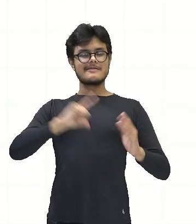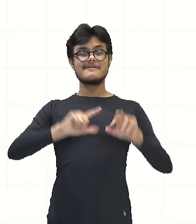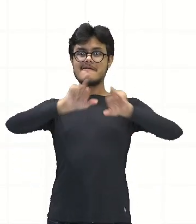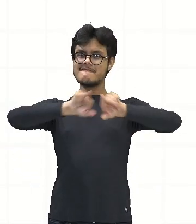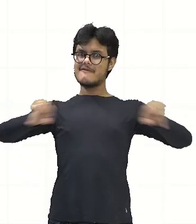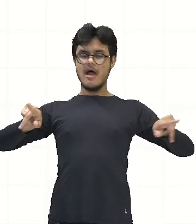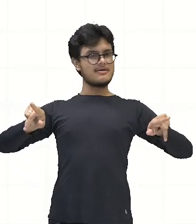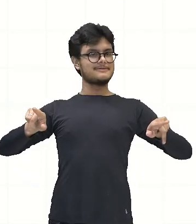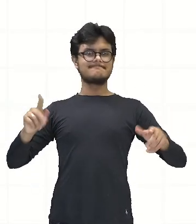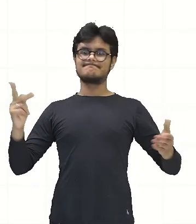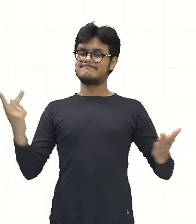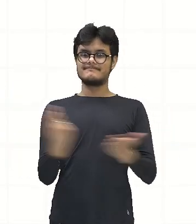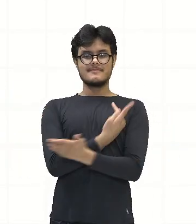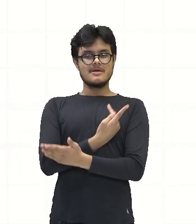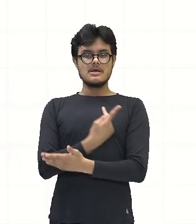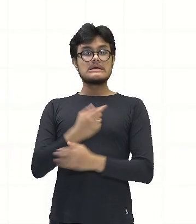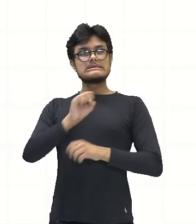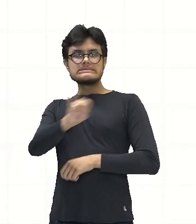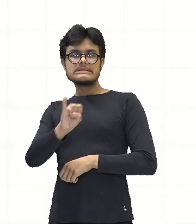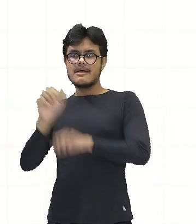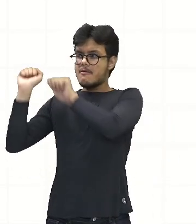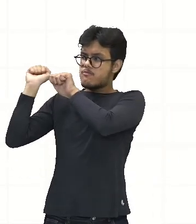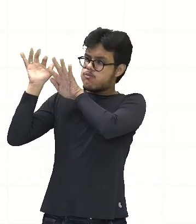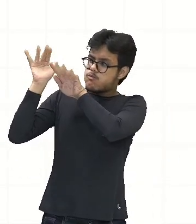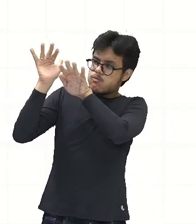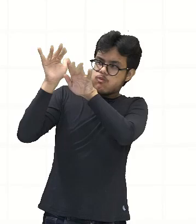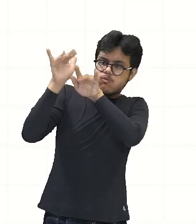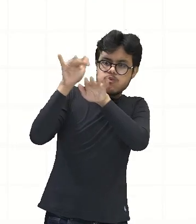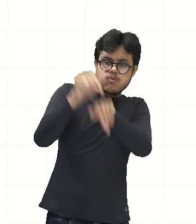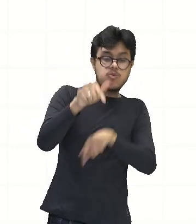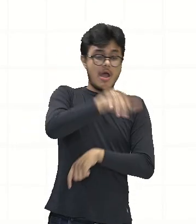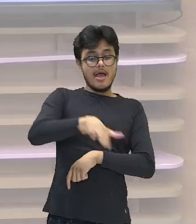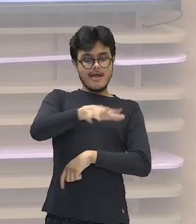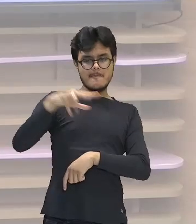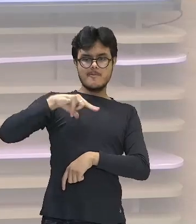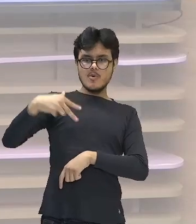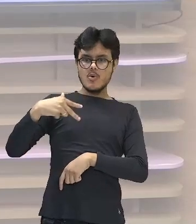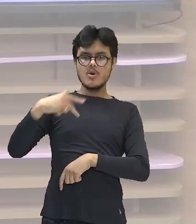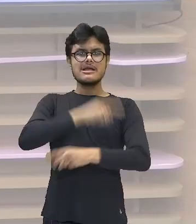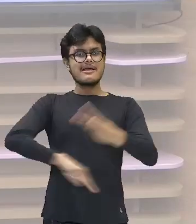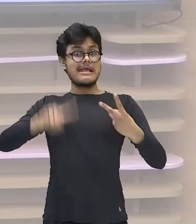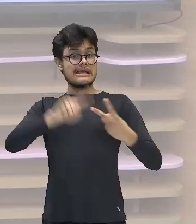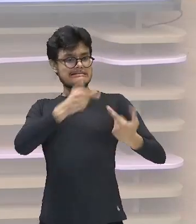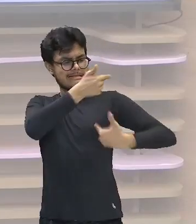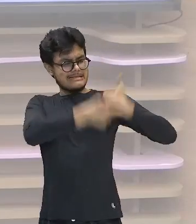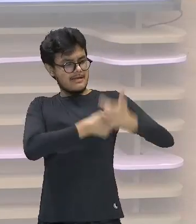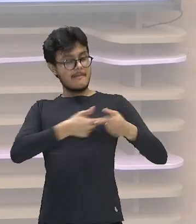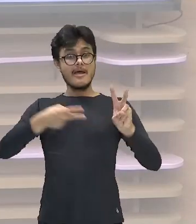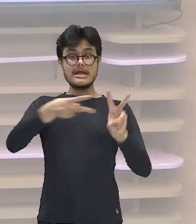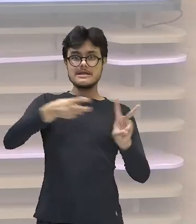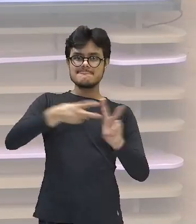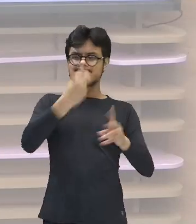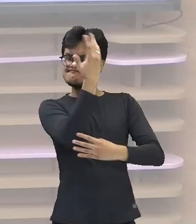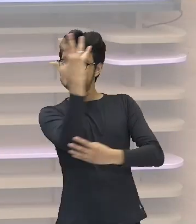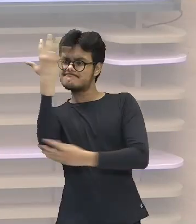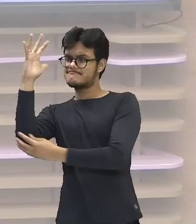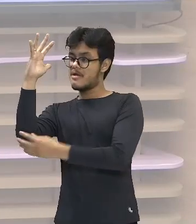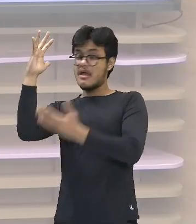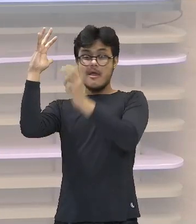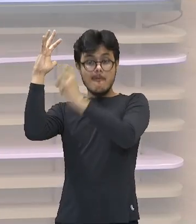coisas acontecendo, a chegada dos portugueses, a exploração indígena, a exploração do pau-brasil, né? O desenvolvimento